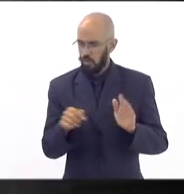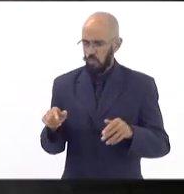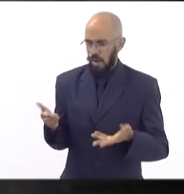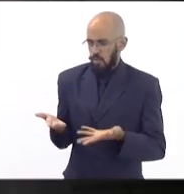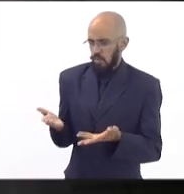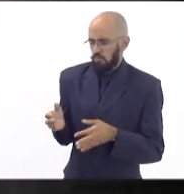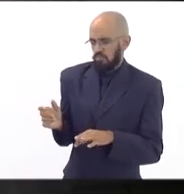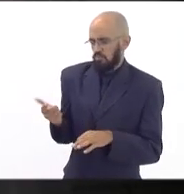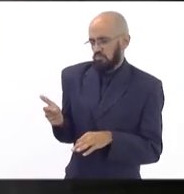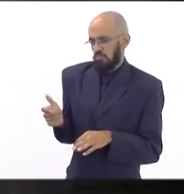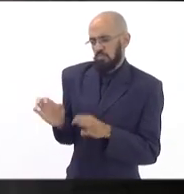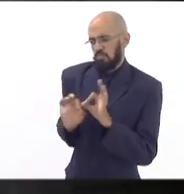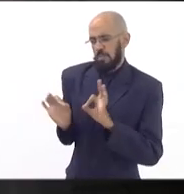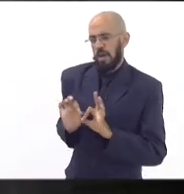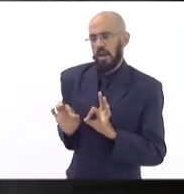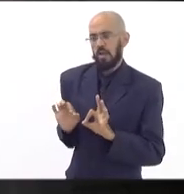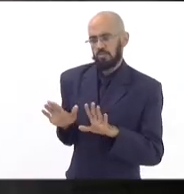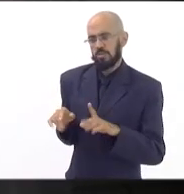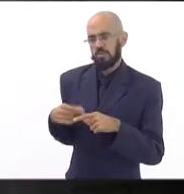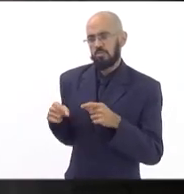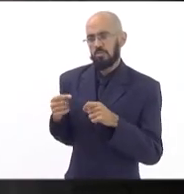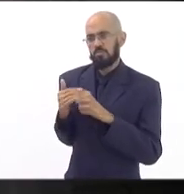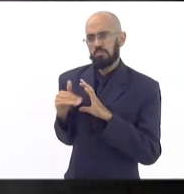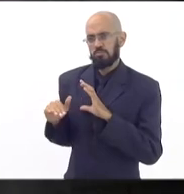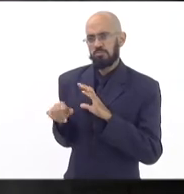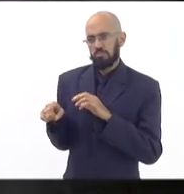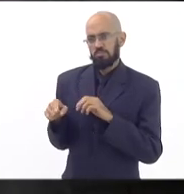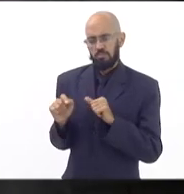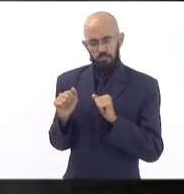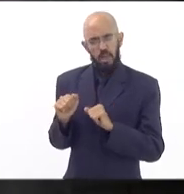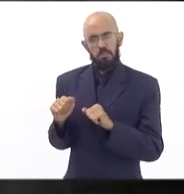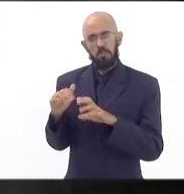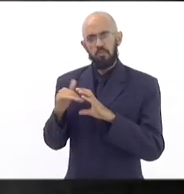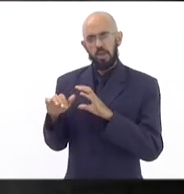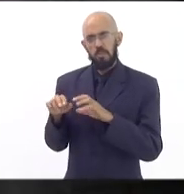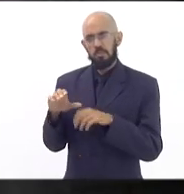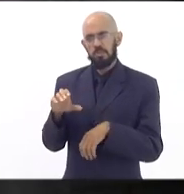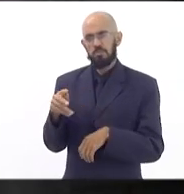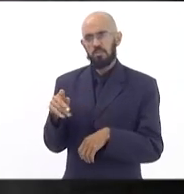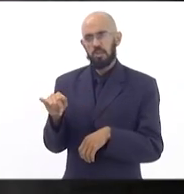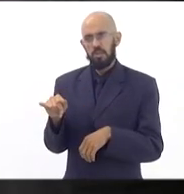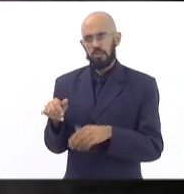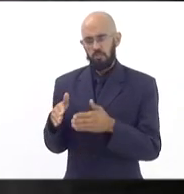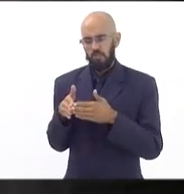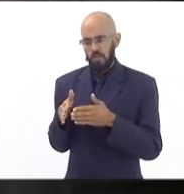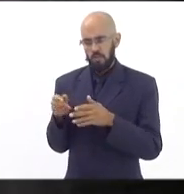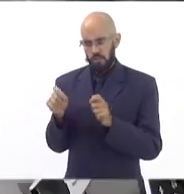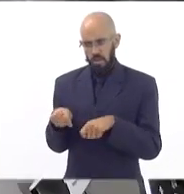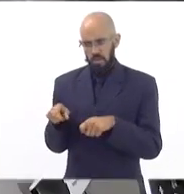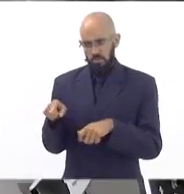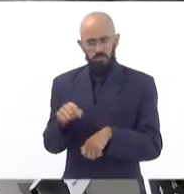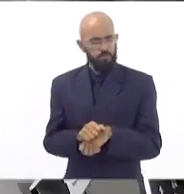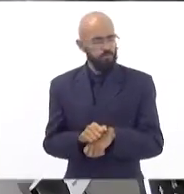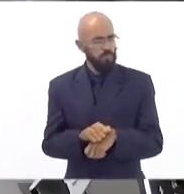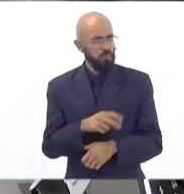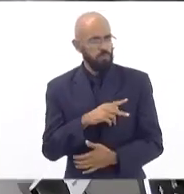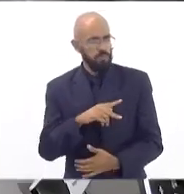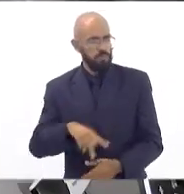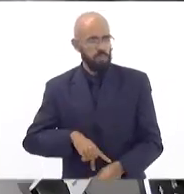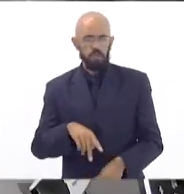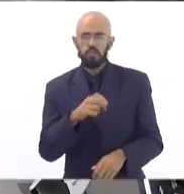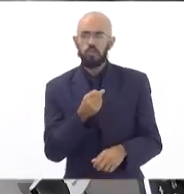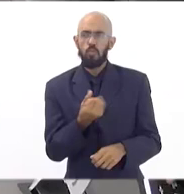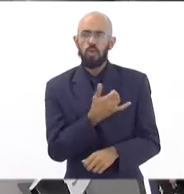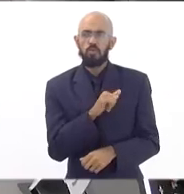responder isso mas ele existe nós podemos lhe enviar sem carácter por lá Presidente manda a senhora tratar da infraestrutura essa por favor